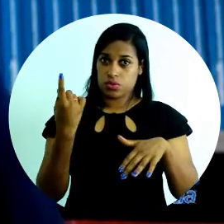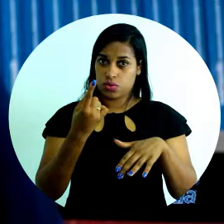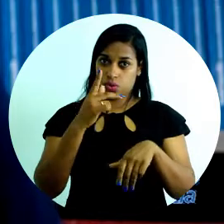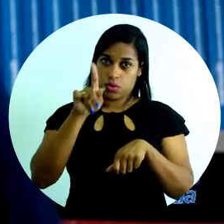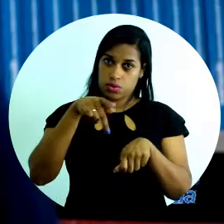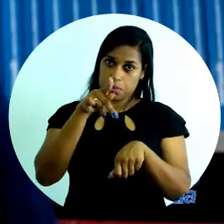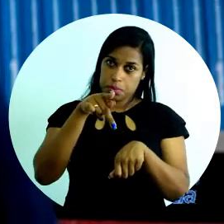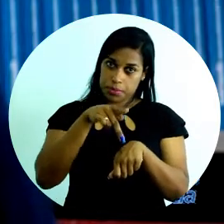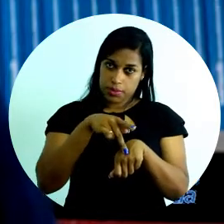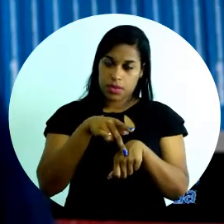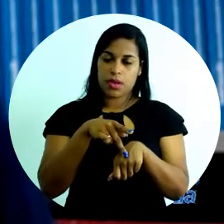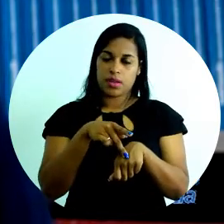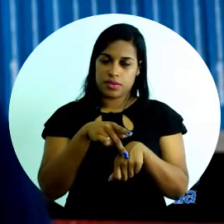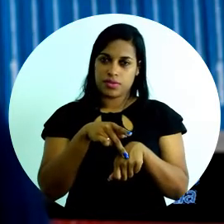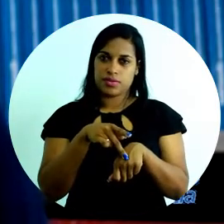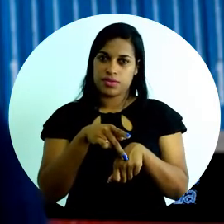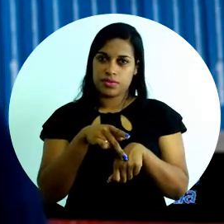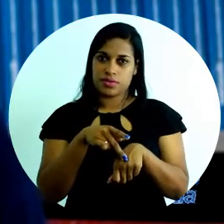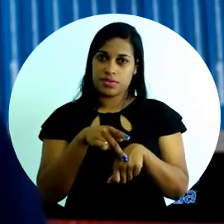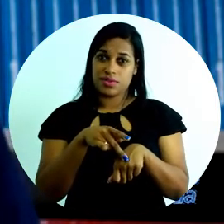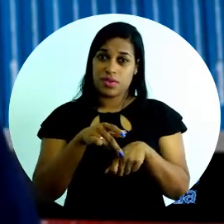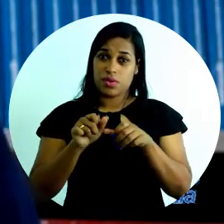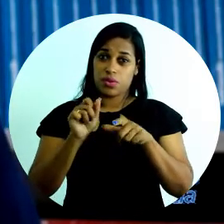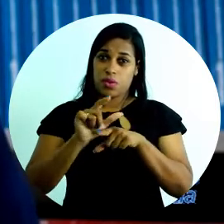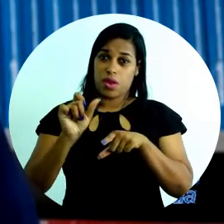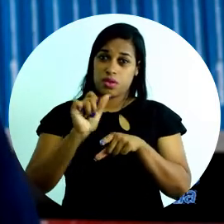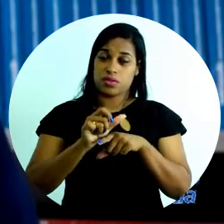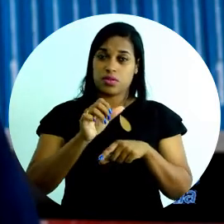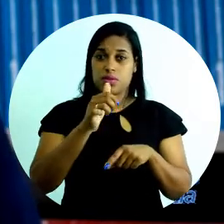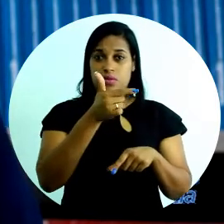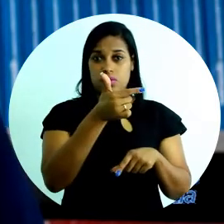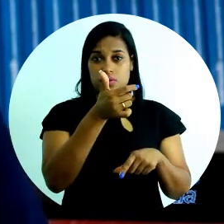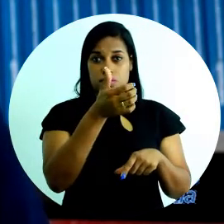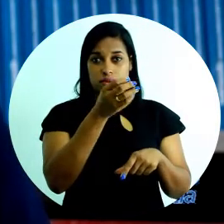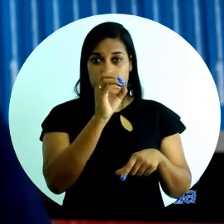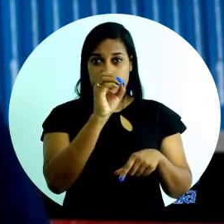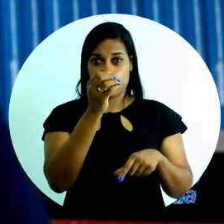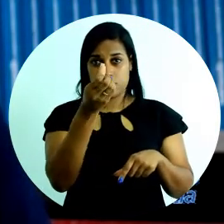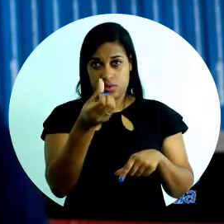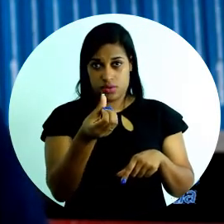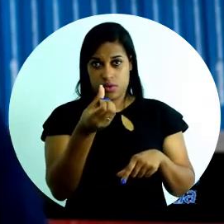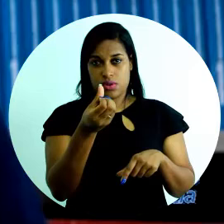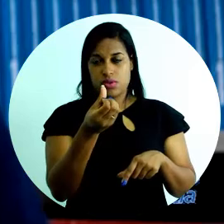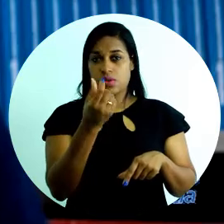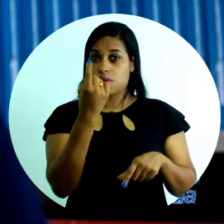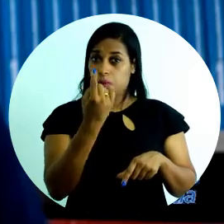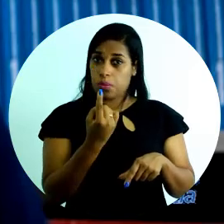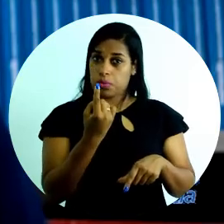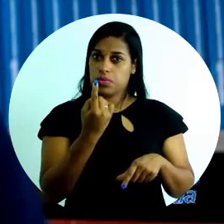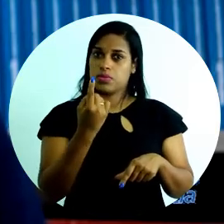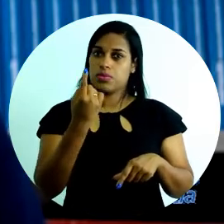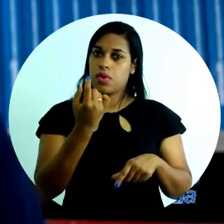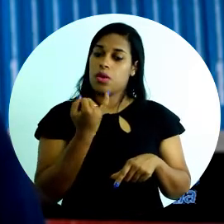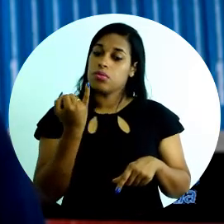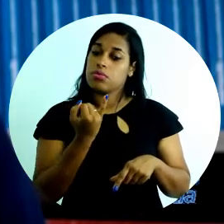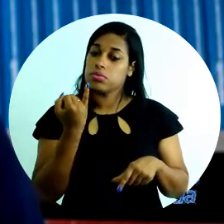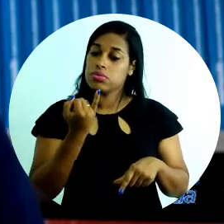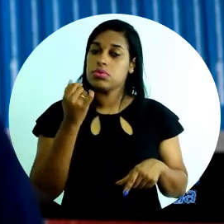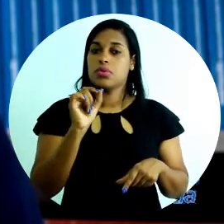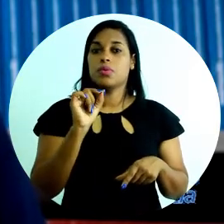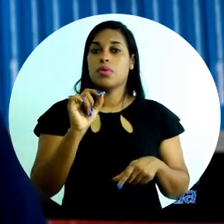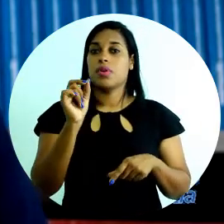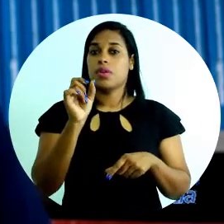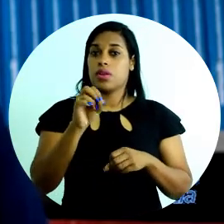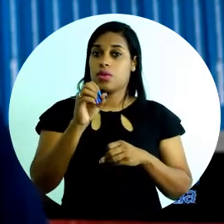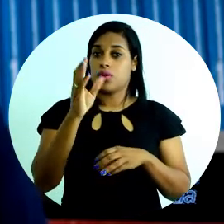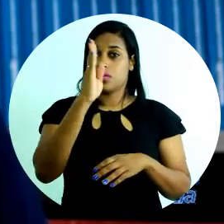do nosso país, a Constituição da República, lá no artigo 206, ele diz que um dos fundamentos da educação brasileira é